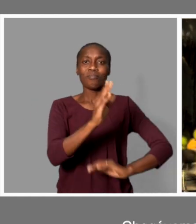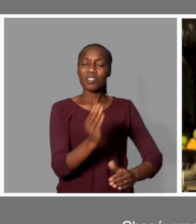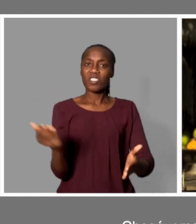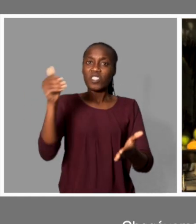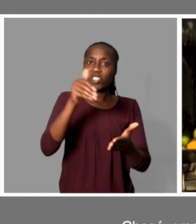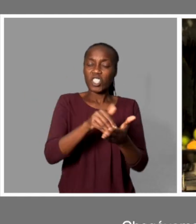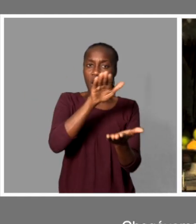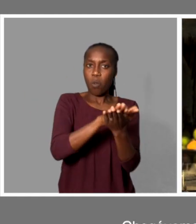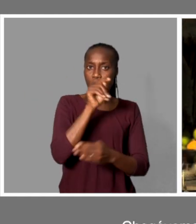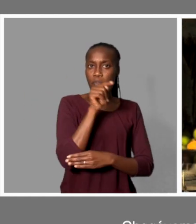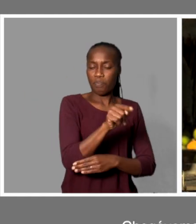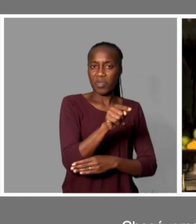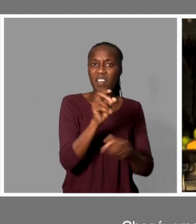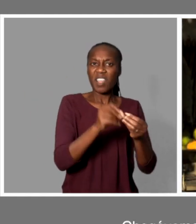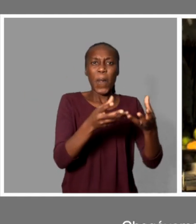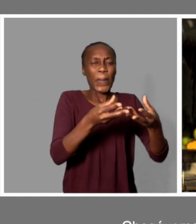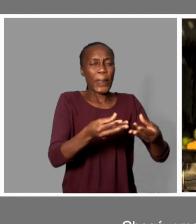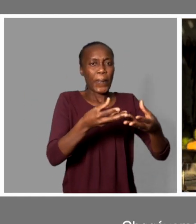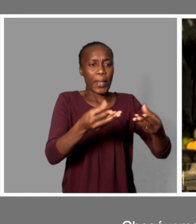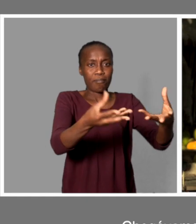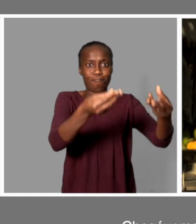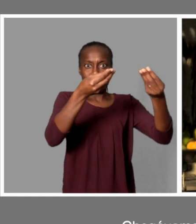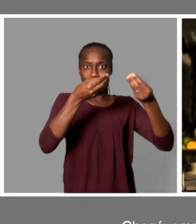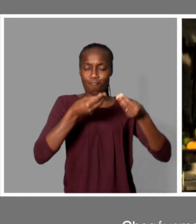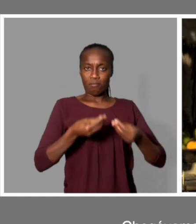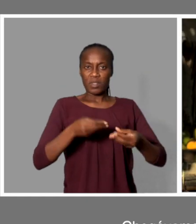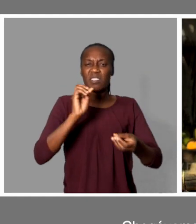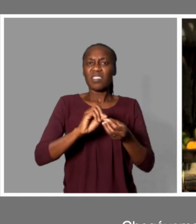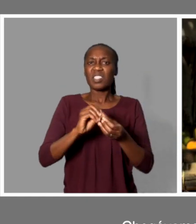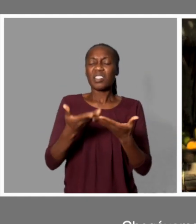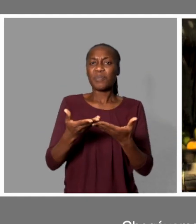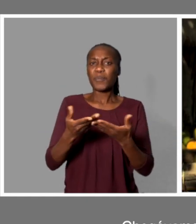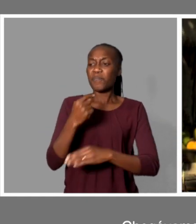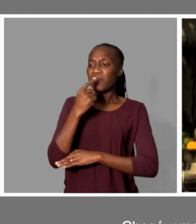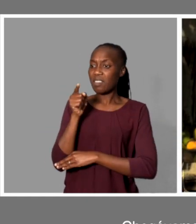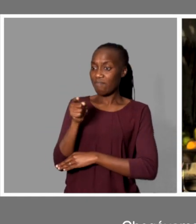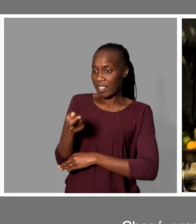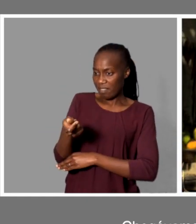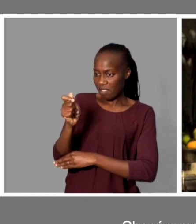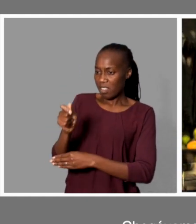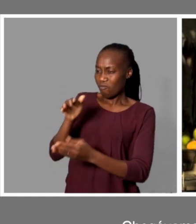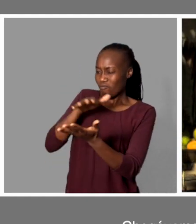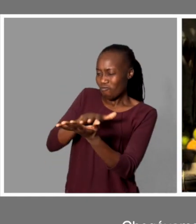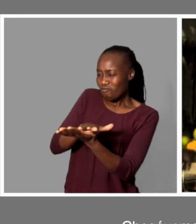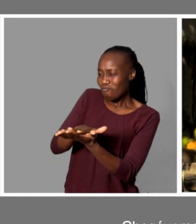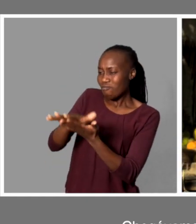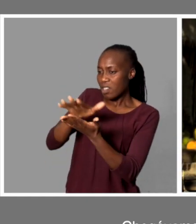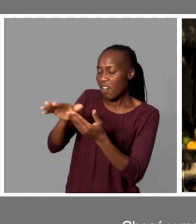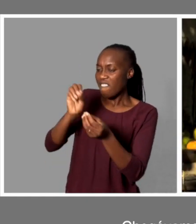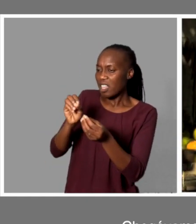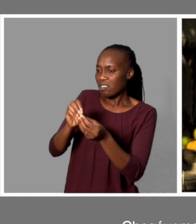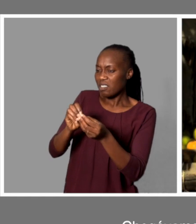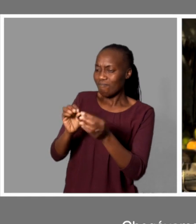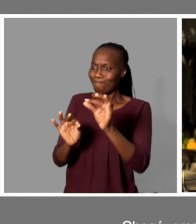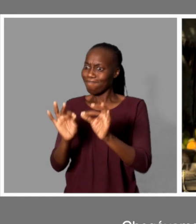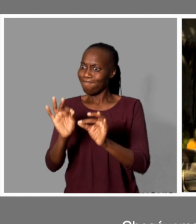e só chegávamos lá, davam-nos esponjas, não sei o que, aquelas coisas, e diziam que façam assim, assim,